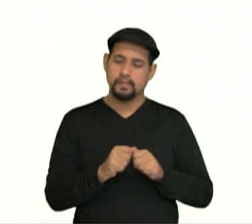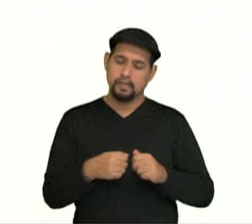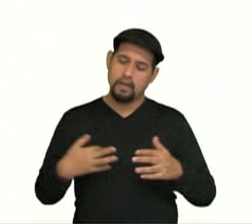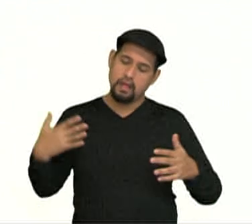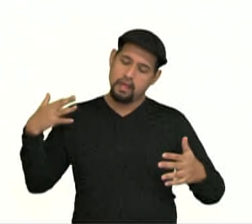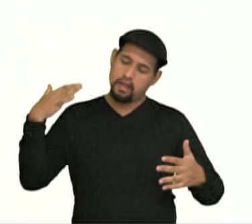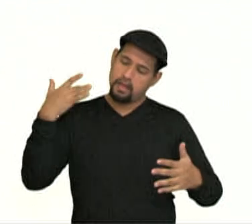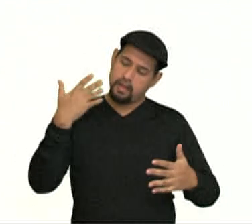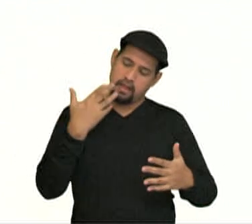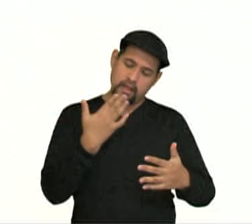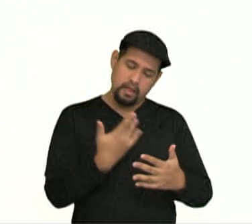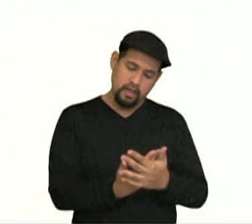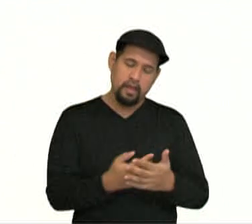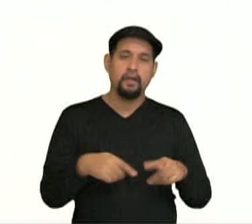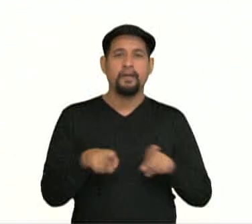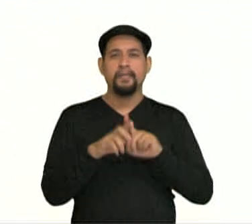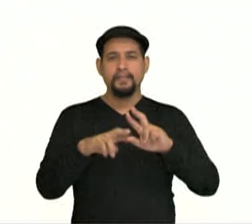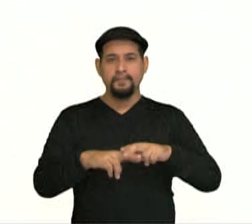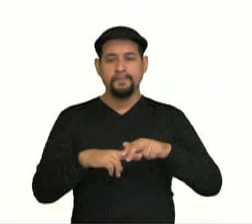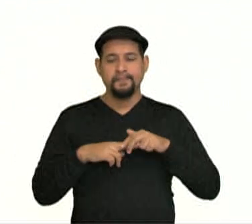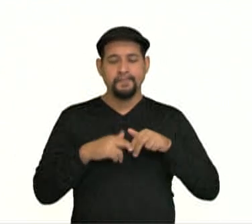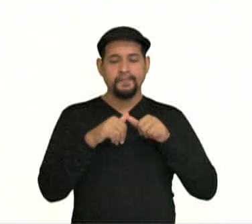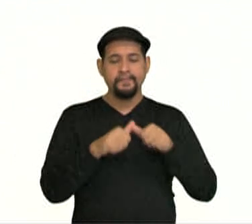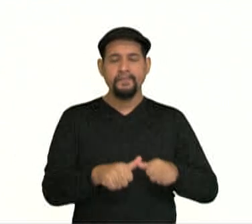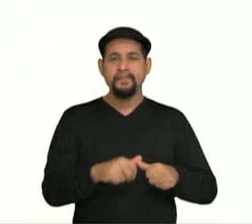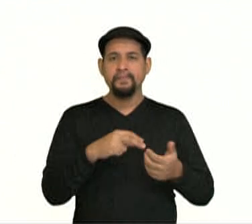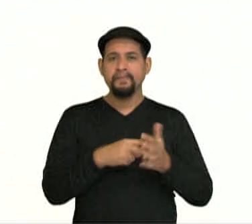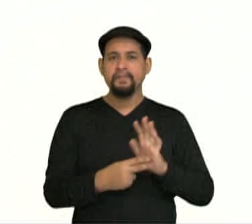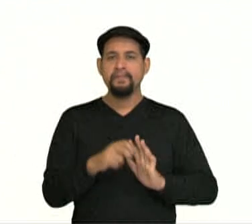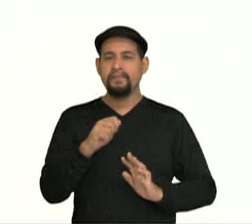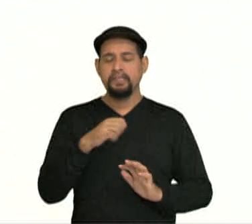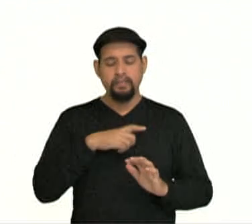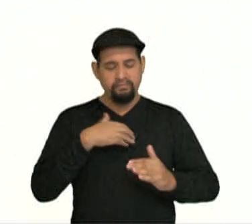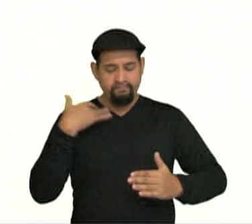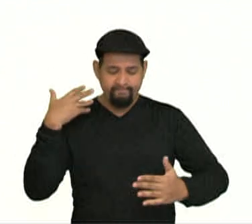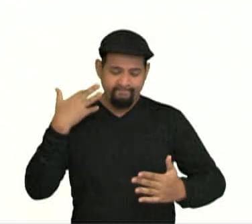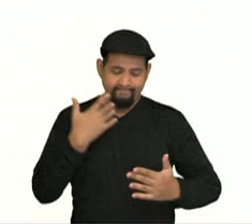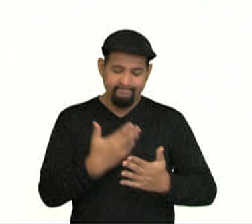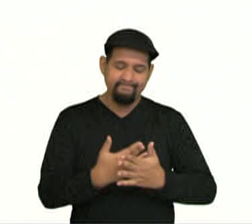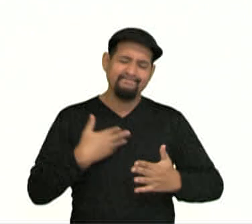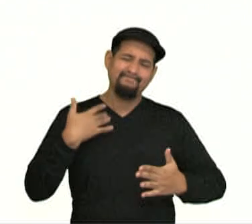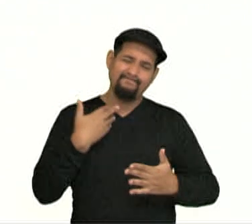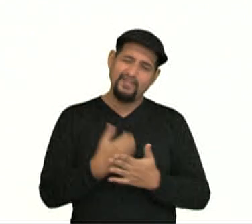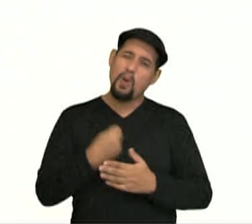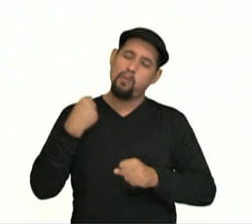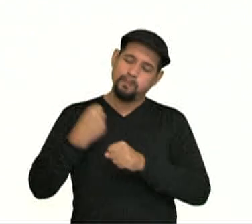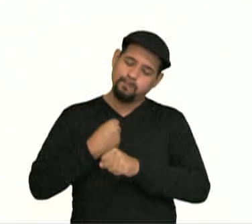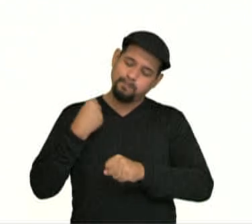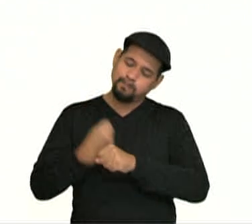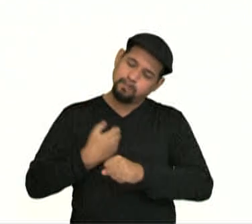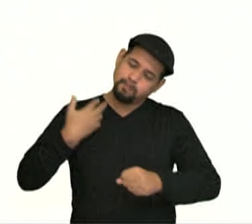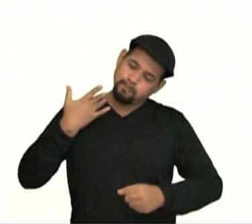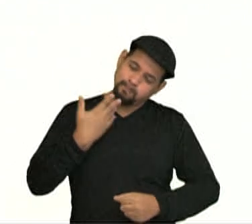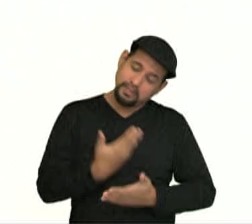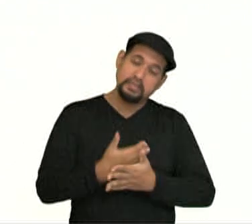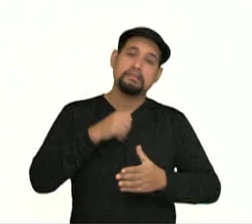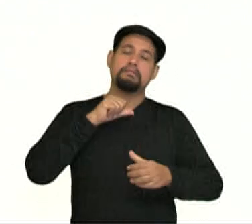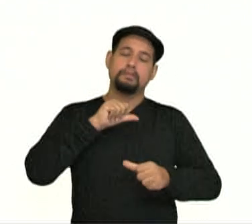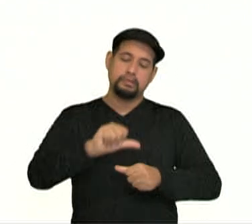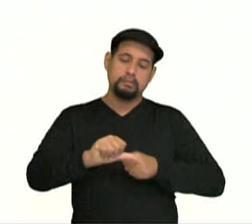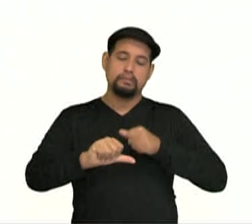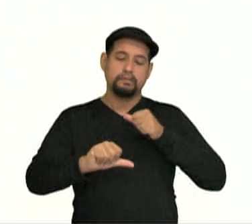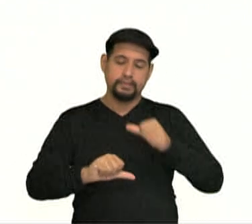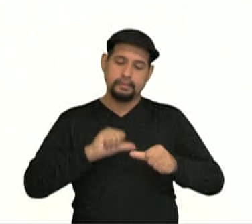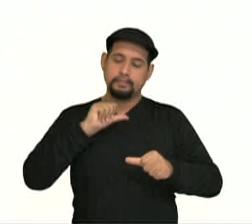E inclusive em função dessa estabilidade que elas sofreram durante milhares e milhares de anos com as ações